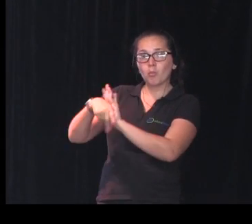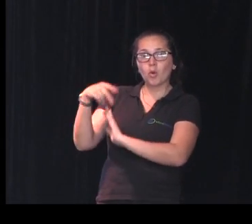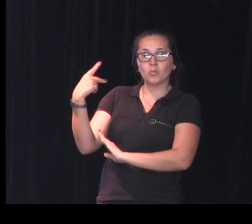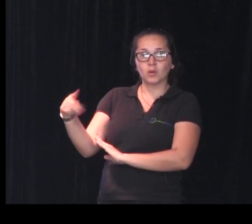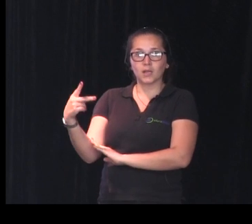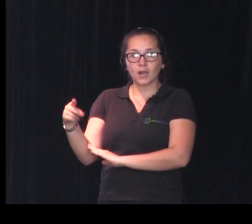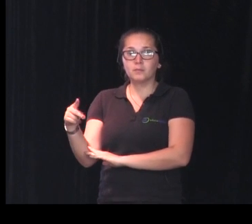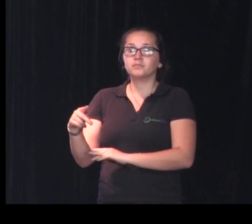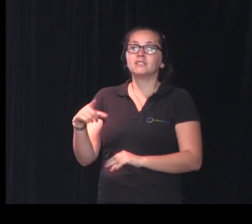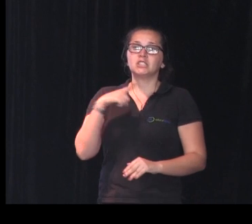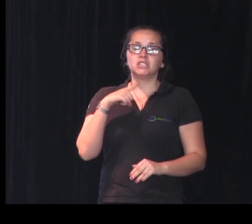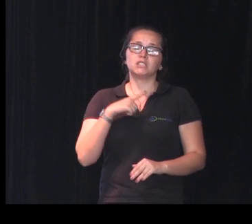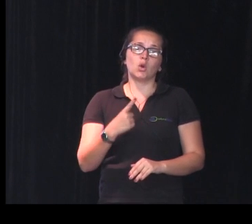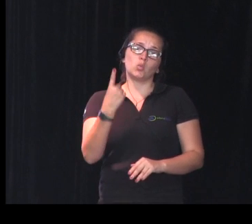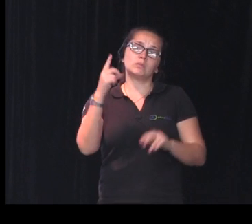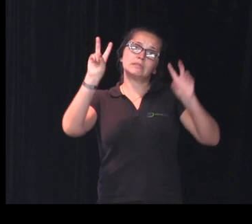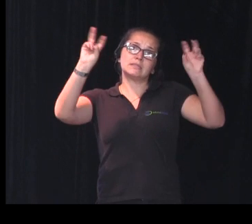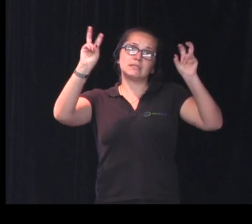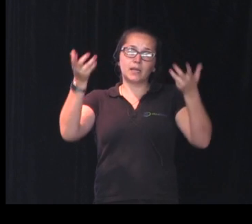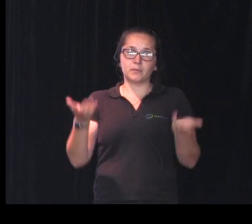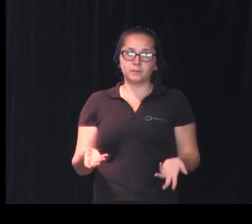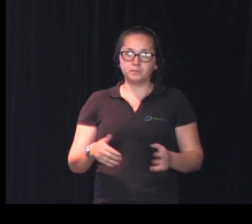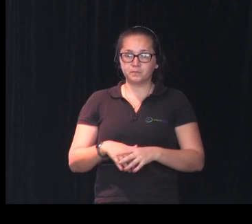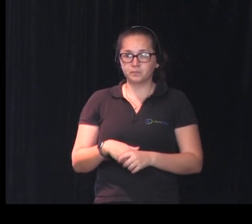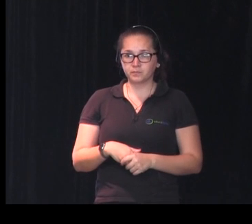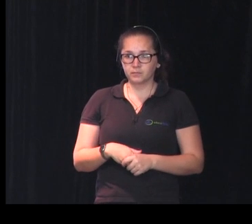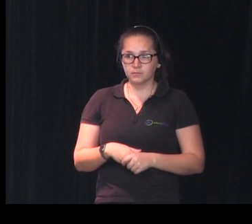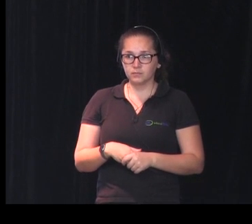do patrimônio, portanto havia um tema